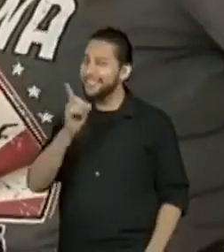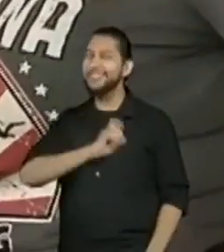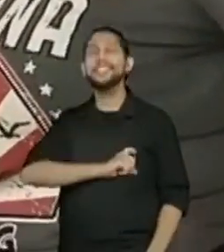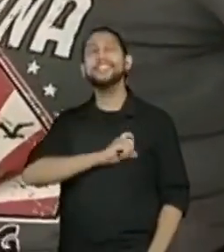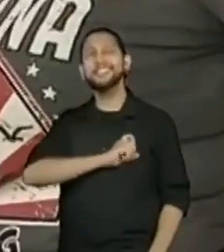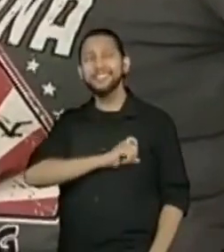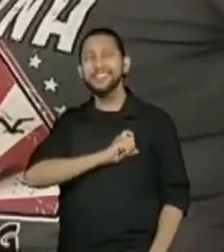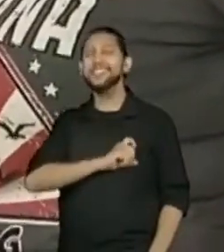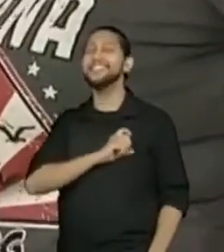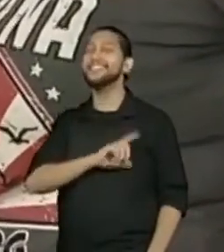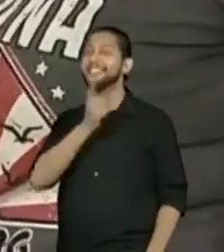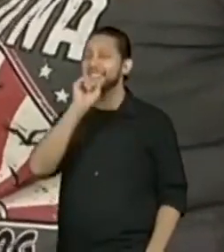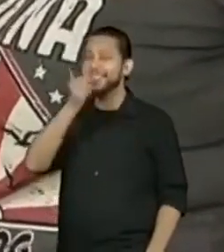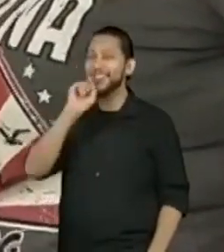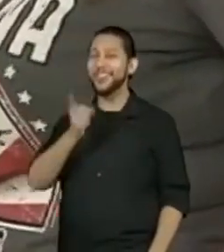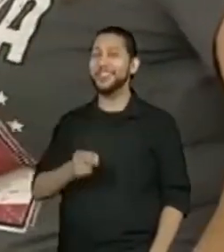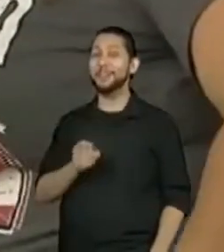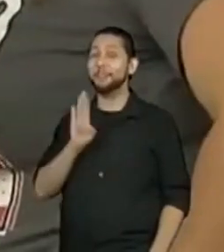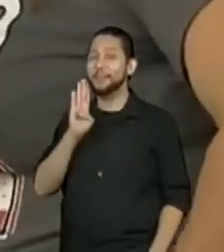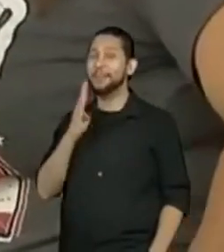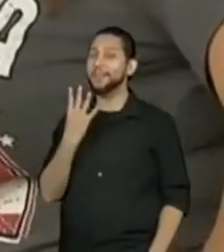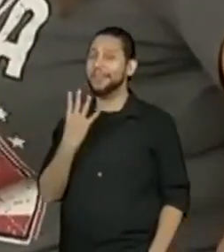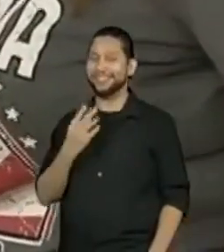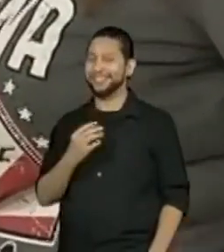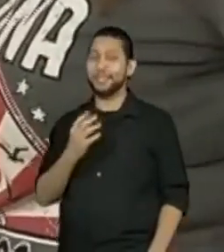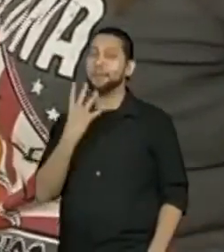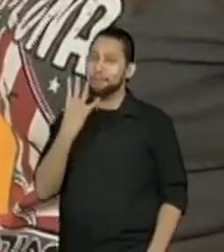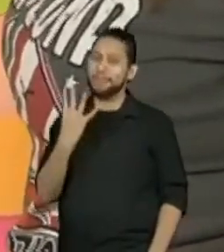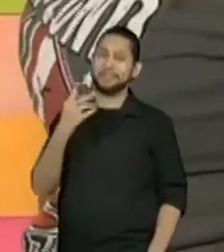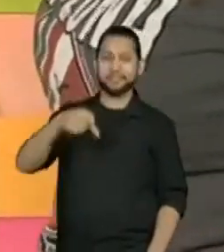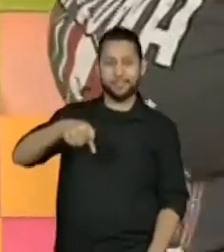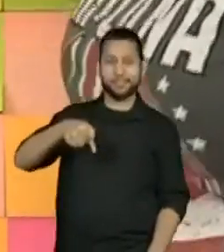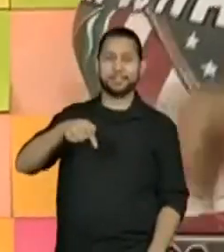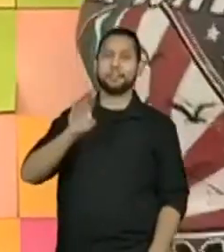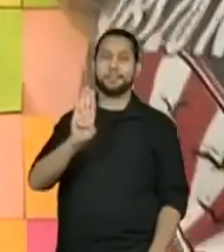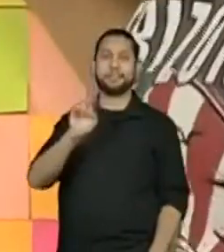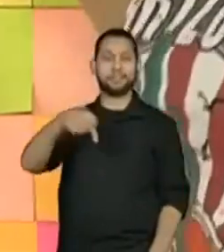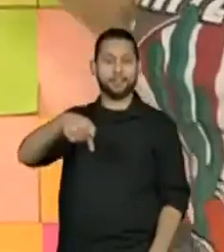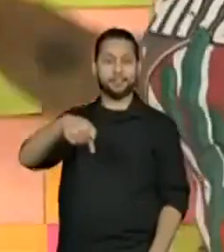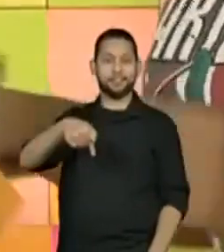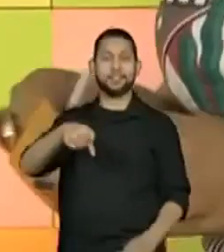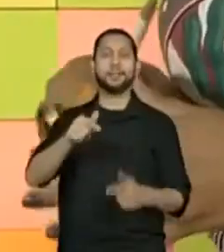Vai não. Você escolheu o B7. Vocês acham, né? Tá bom. Vai pro B7. Vamos lá. Olha aí.